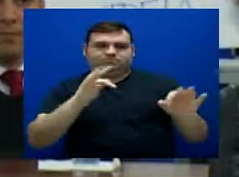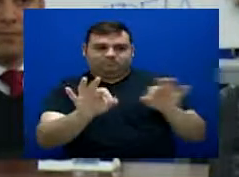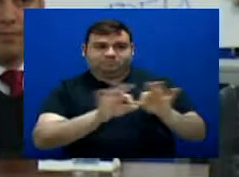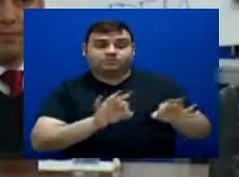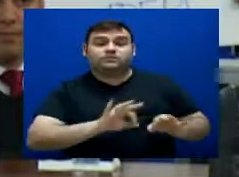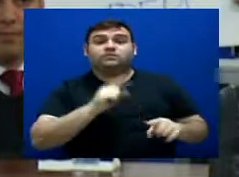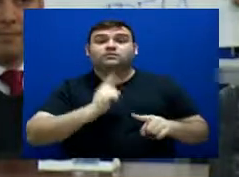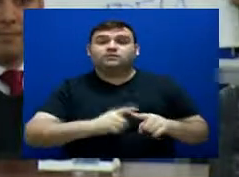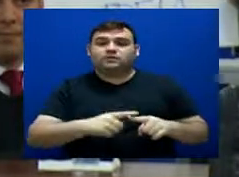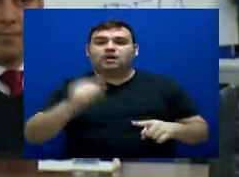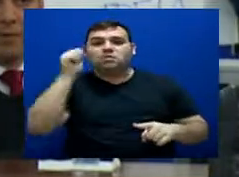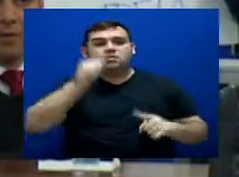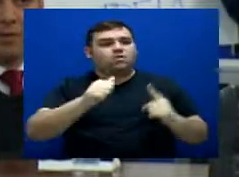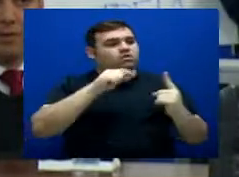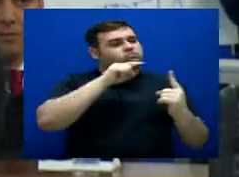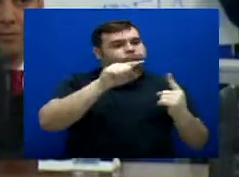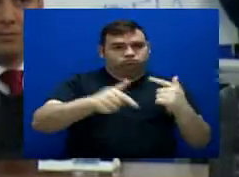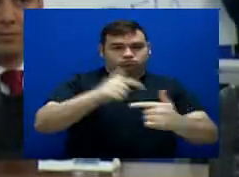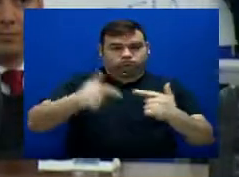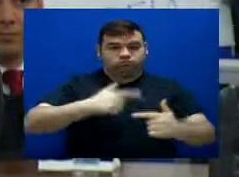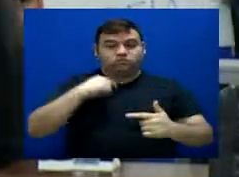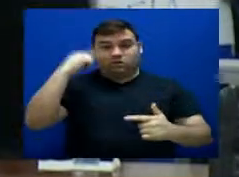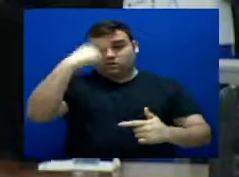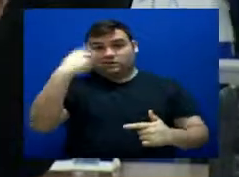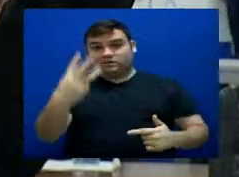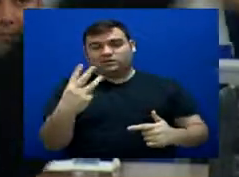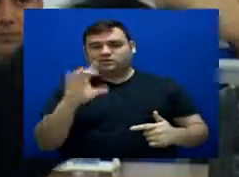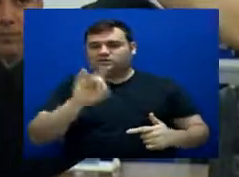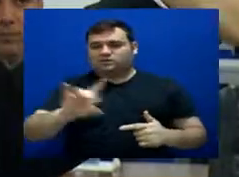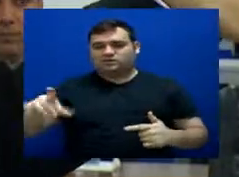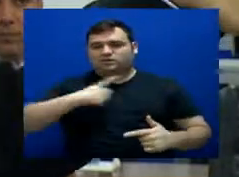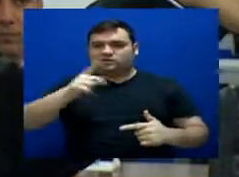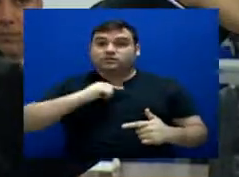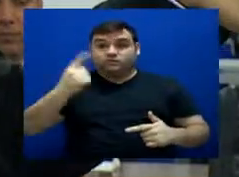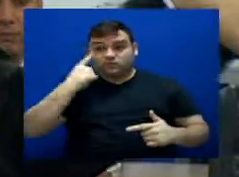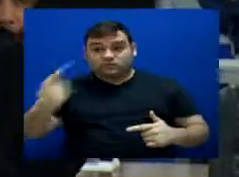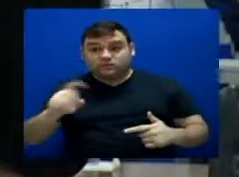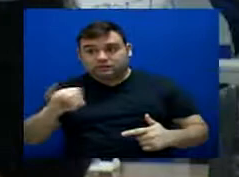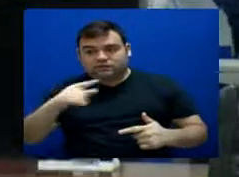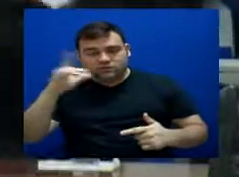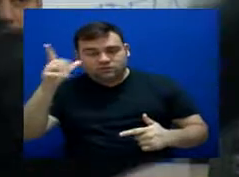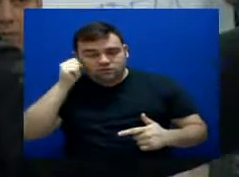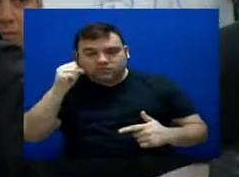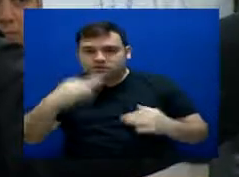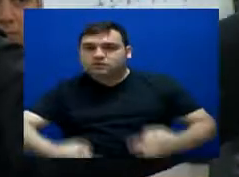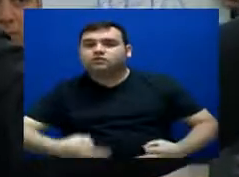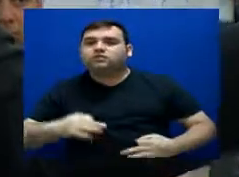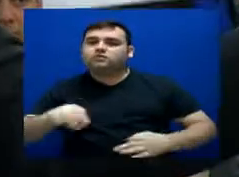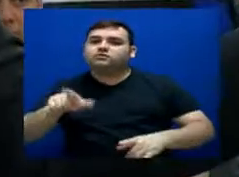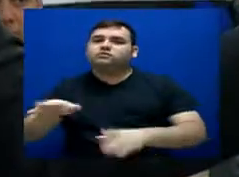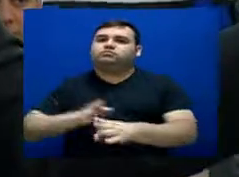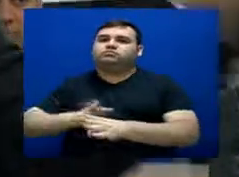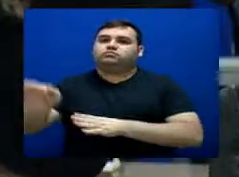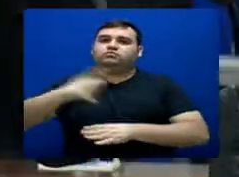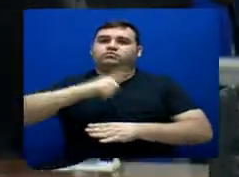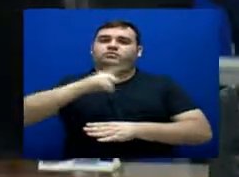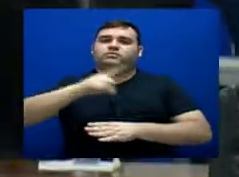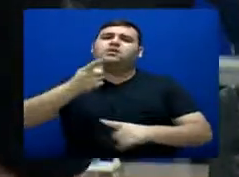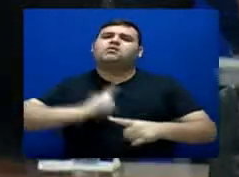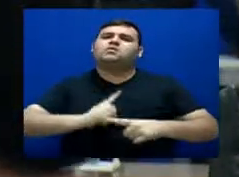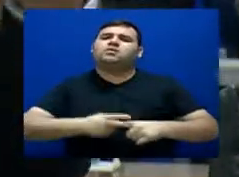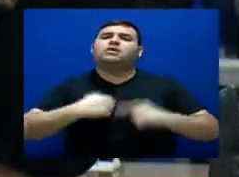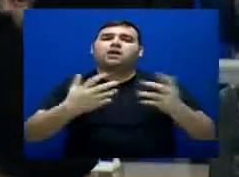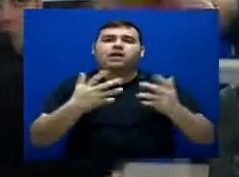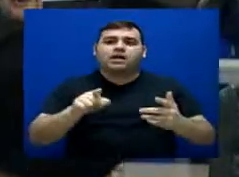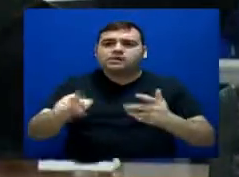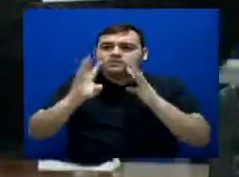na qual cada uma dorme, no mínimo, 3 horas. E eu confiro se elas dormiram isso, porque se não dormirem, elas vão ser chamadas à atenção. Porque eu